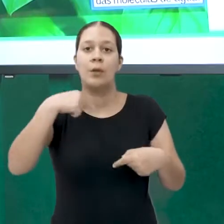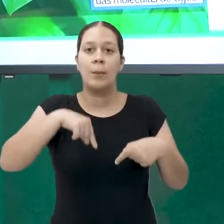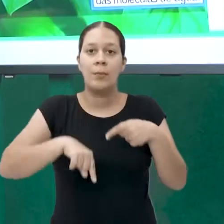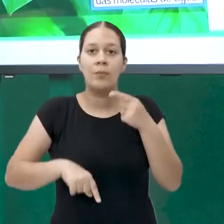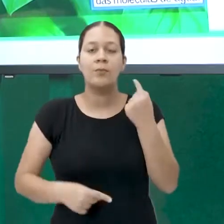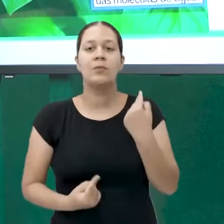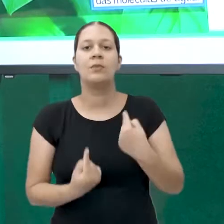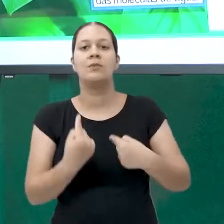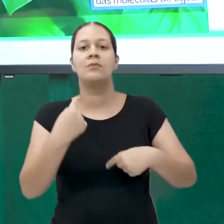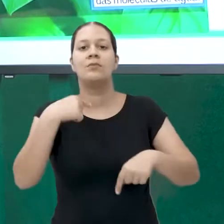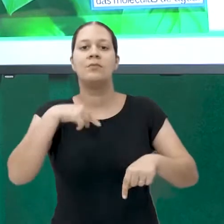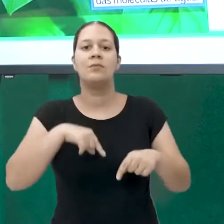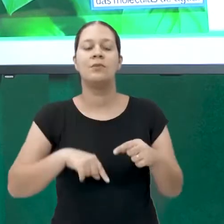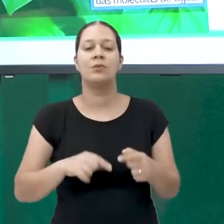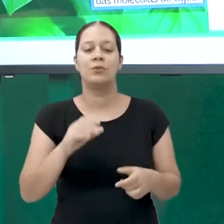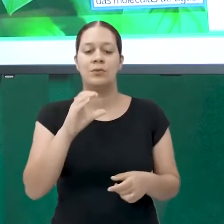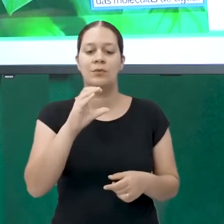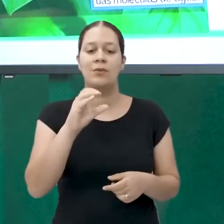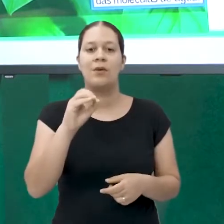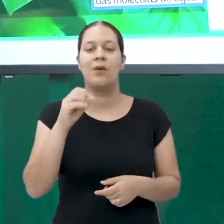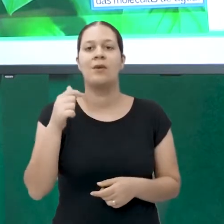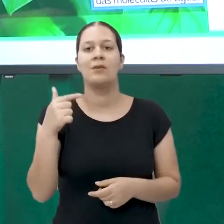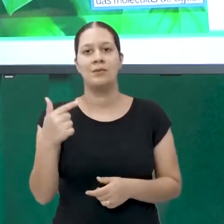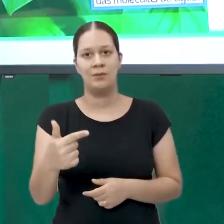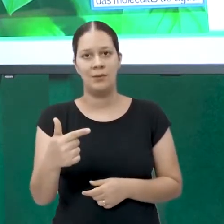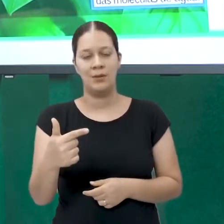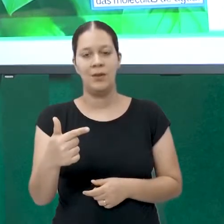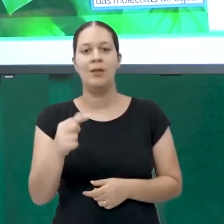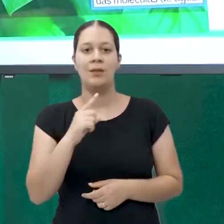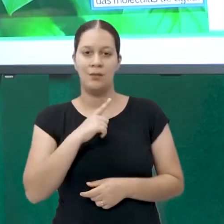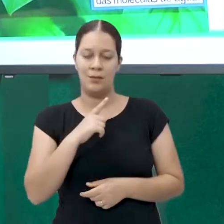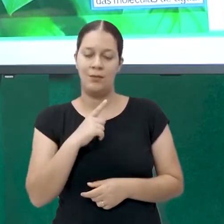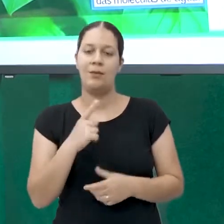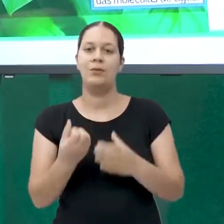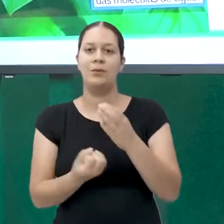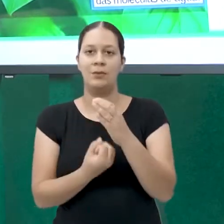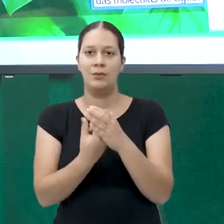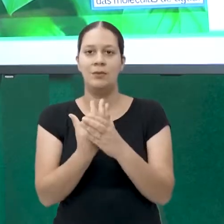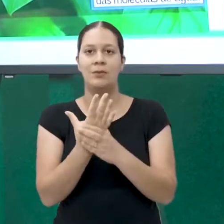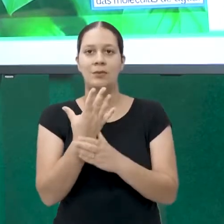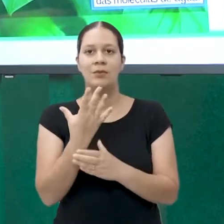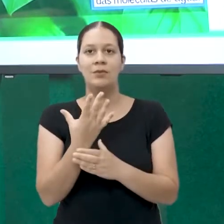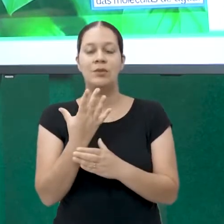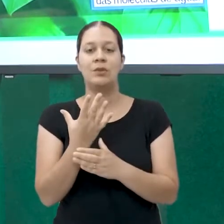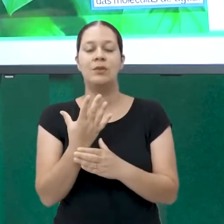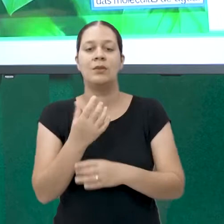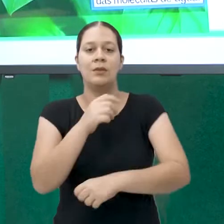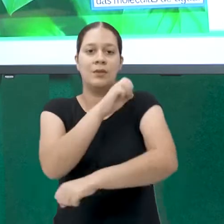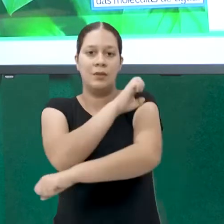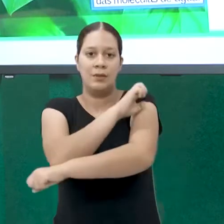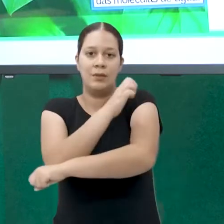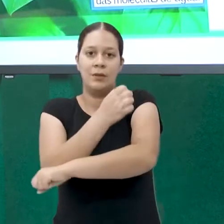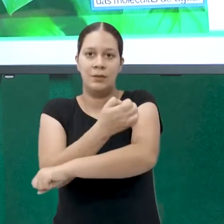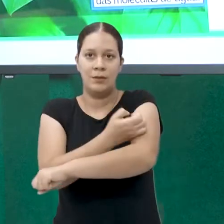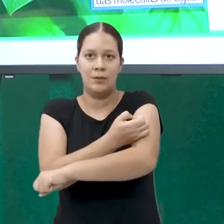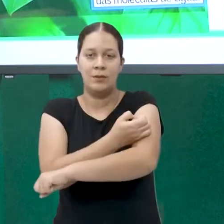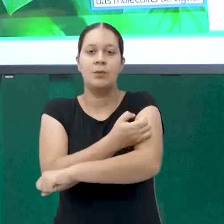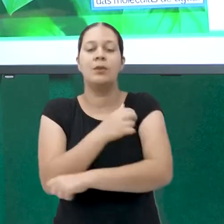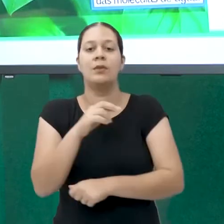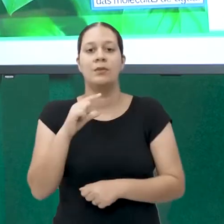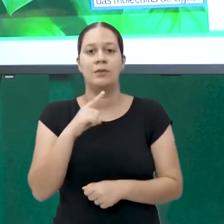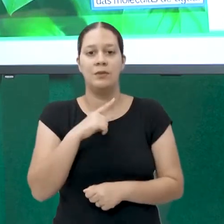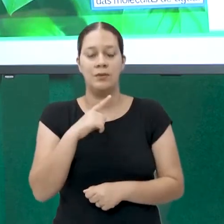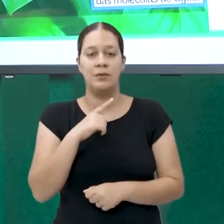no processo de metabolismo celular, você libera gás carbônico, que é utilizado pela planta, que no processo de produção